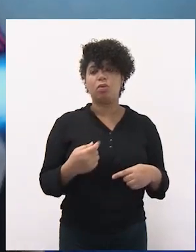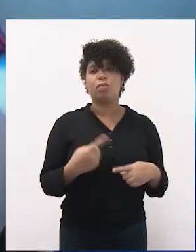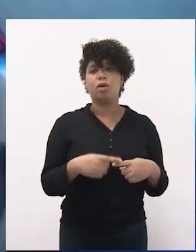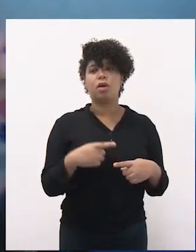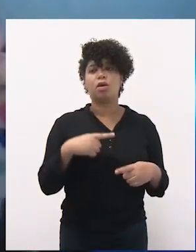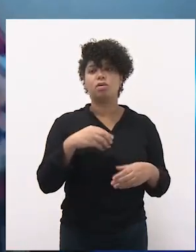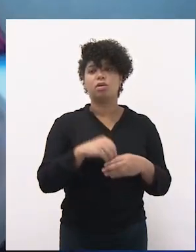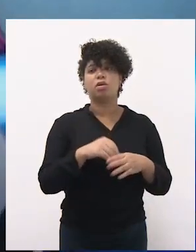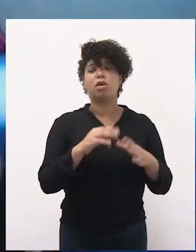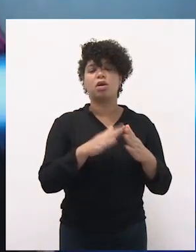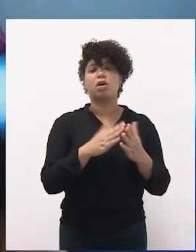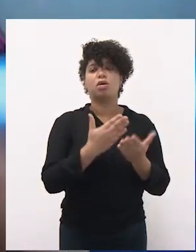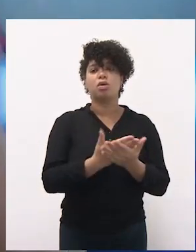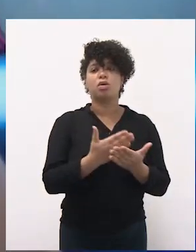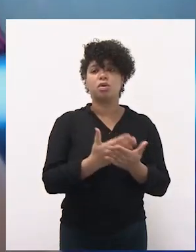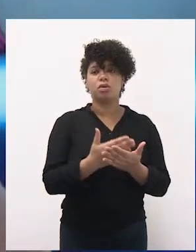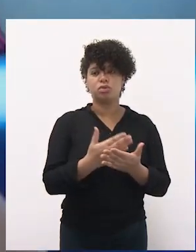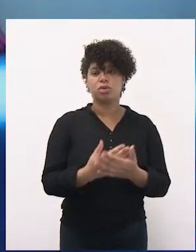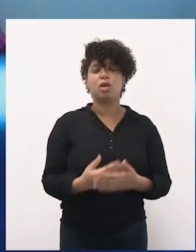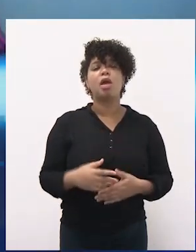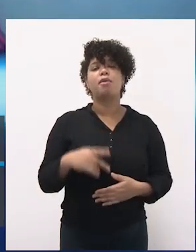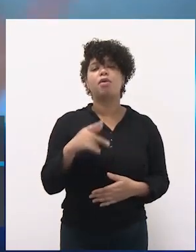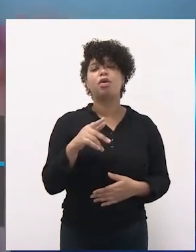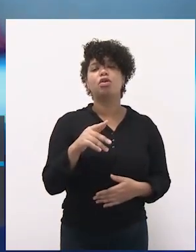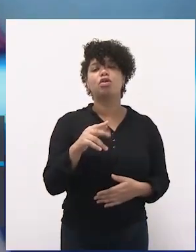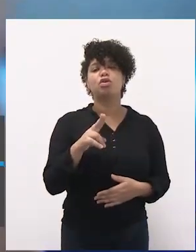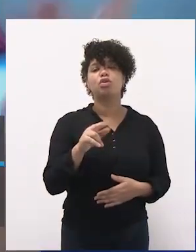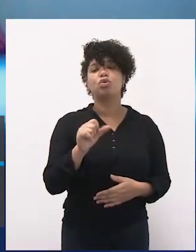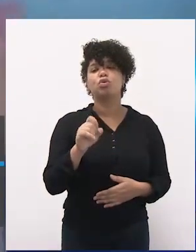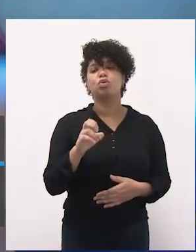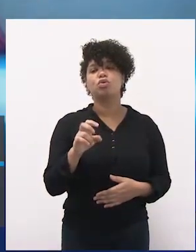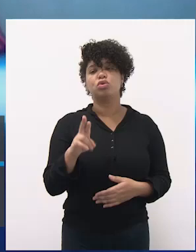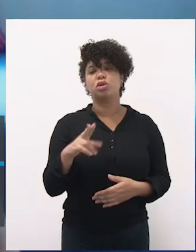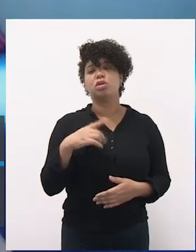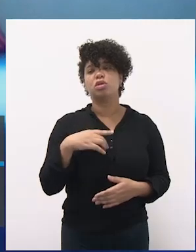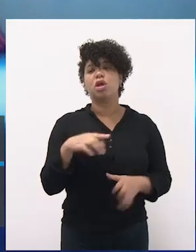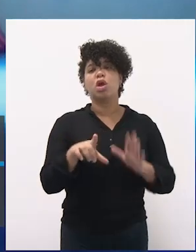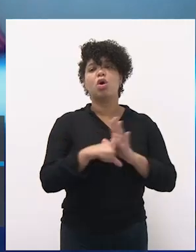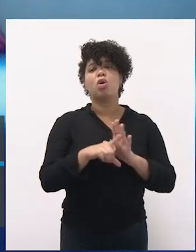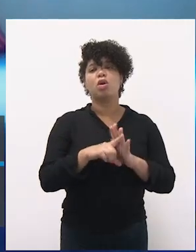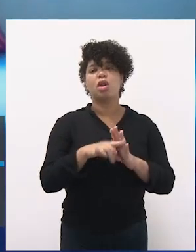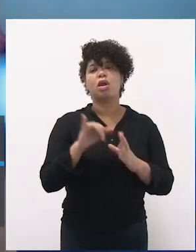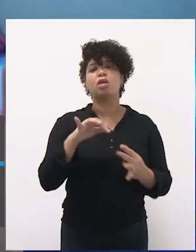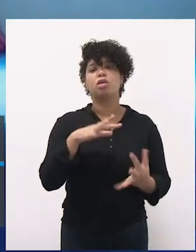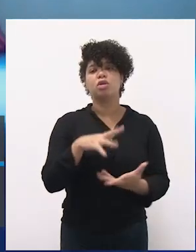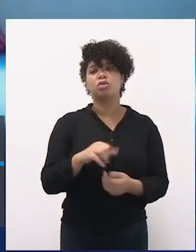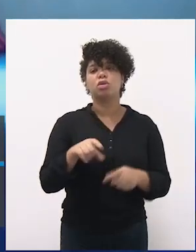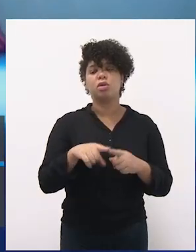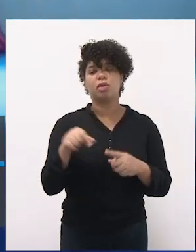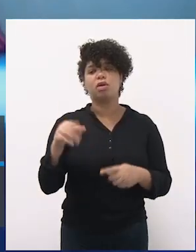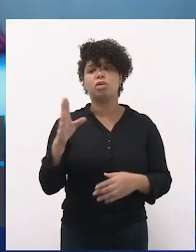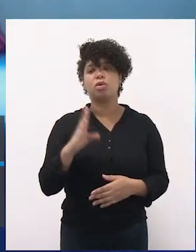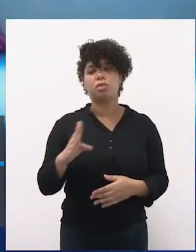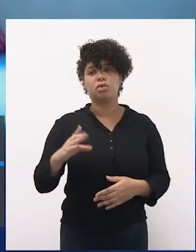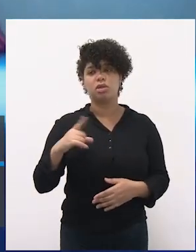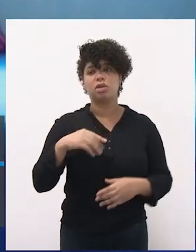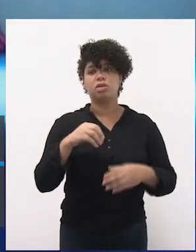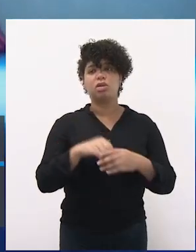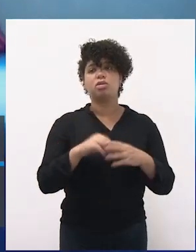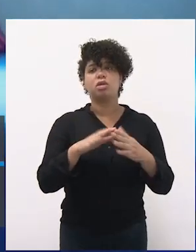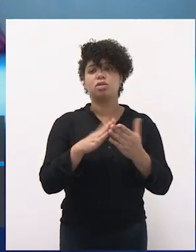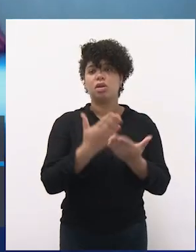aí educacional que chama Fair Use, né? Que é até uma lei internacional, também no Brasil tem